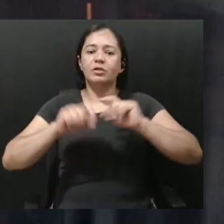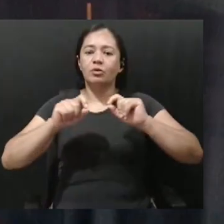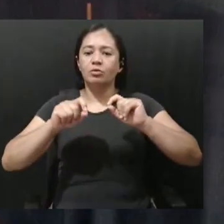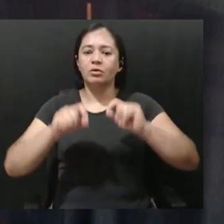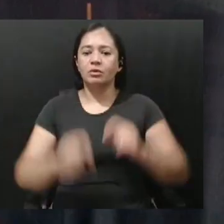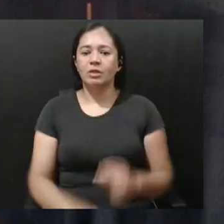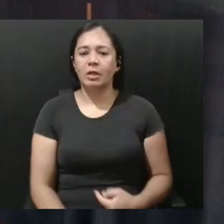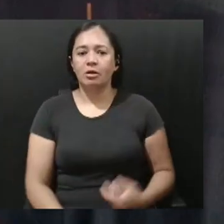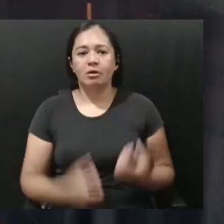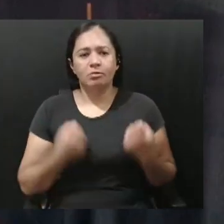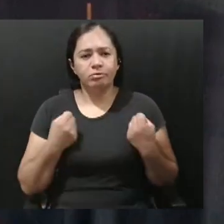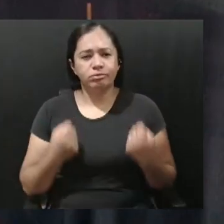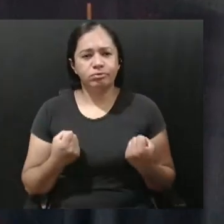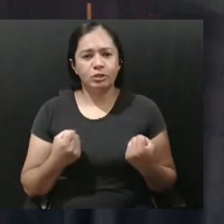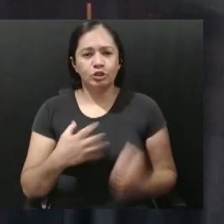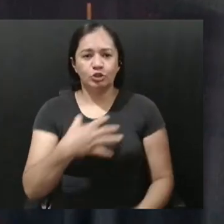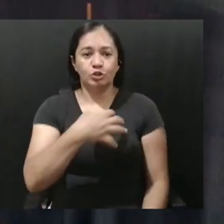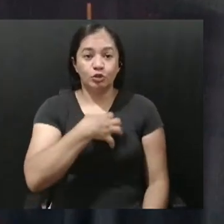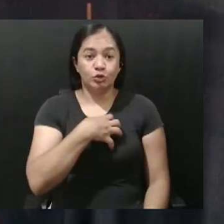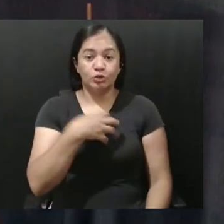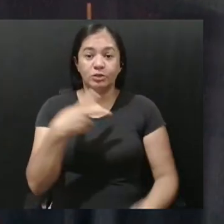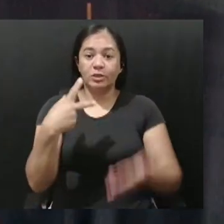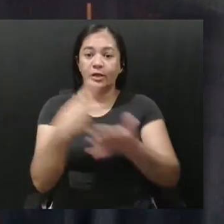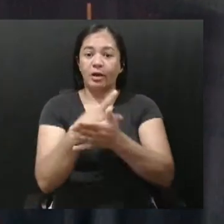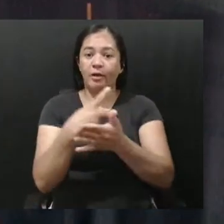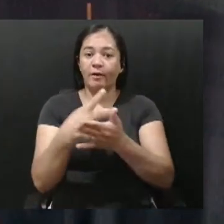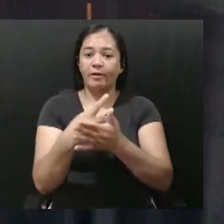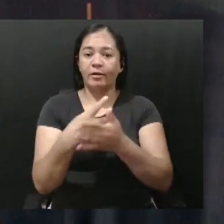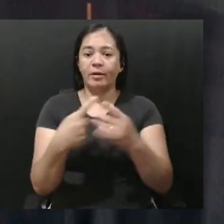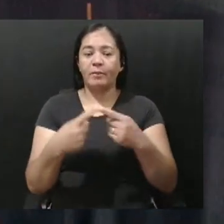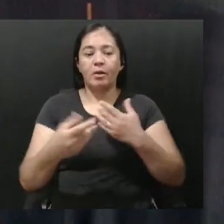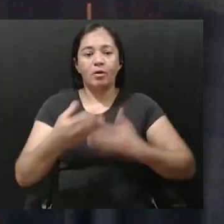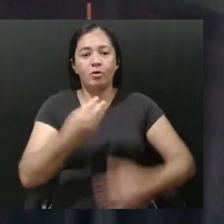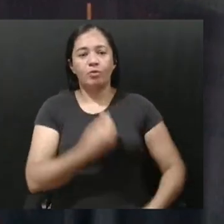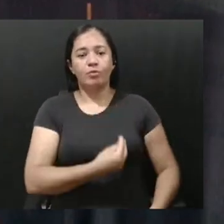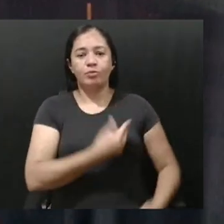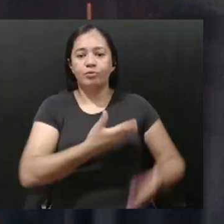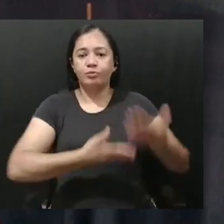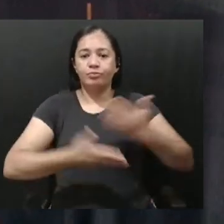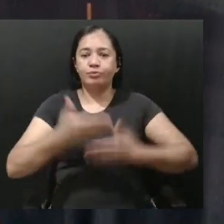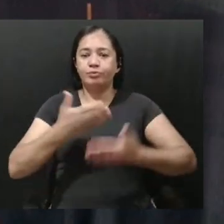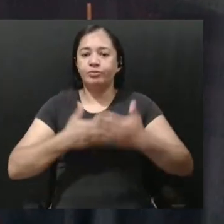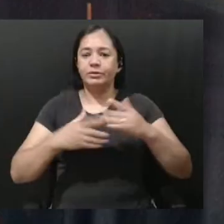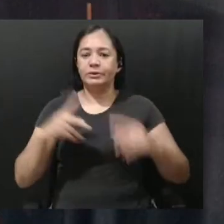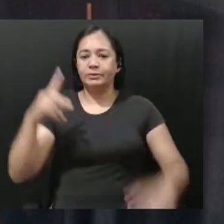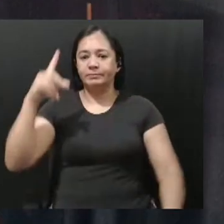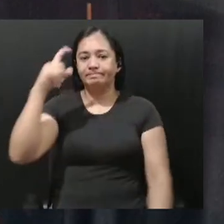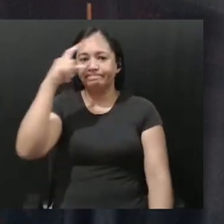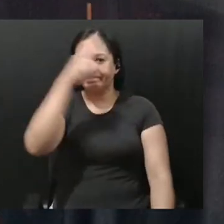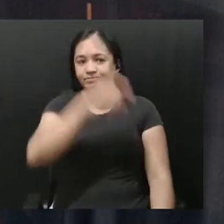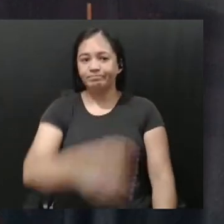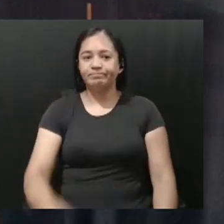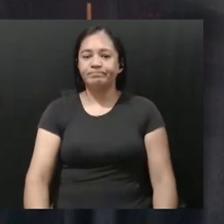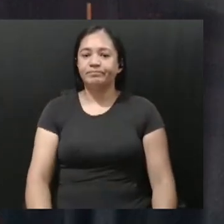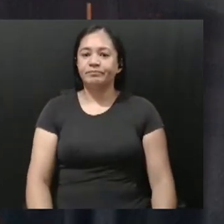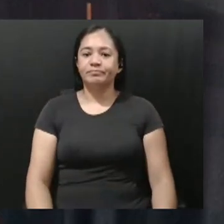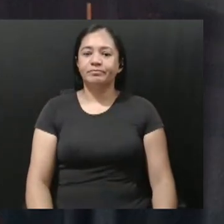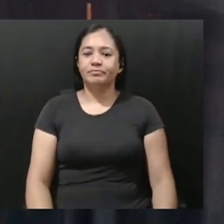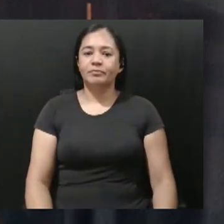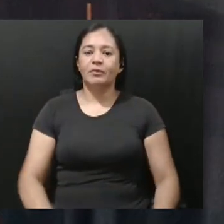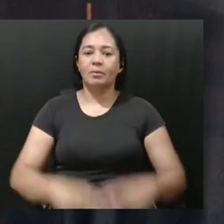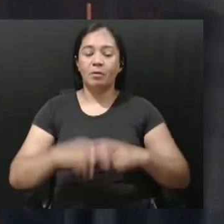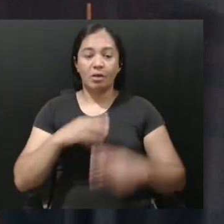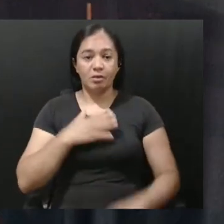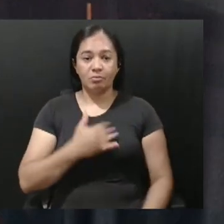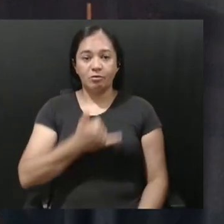uma forma que a própria convivência acaba se contaminando pelas minhas frustrações, né? Então,